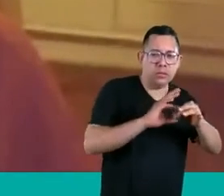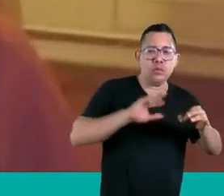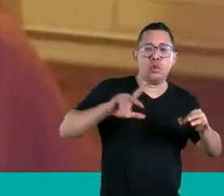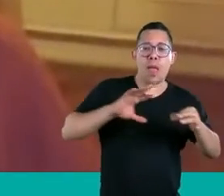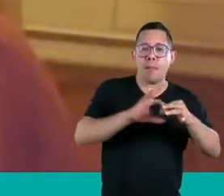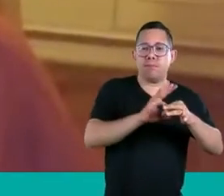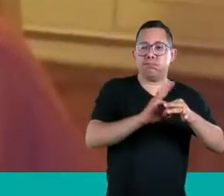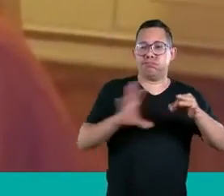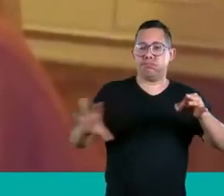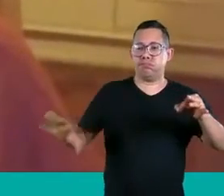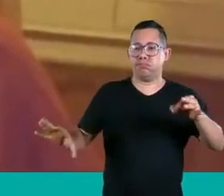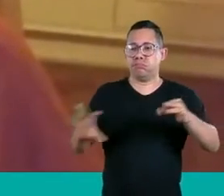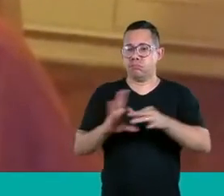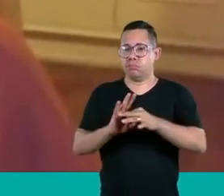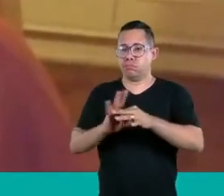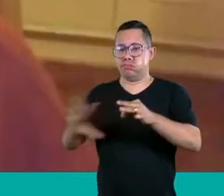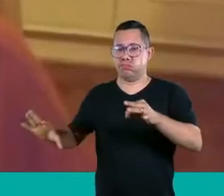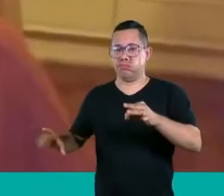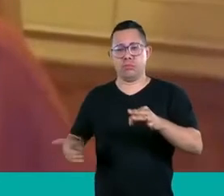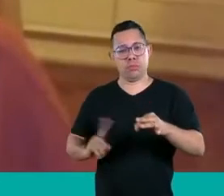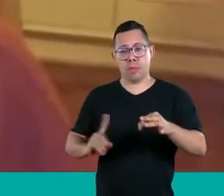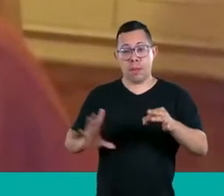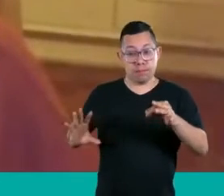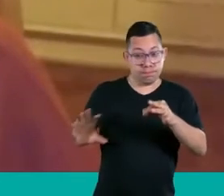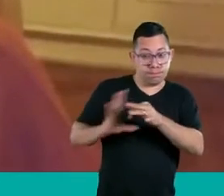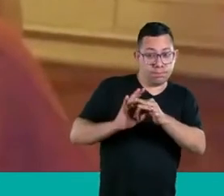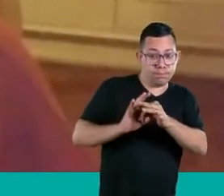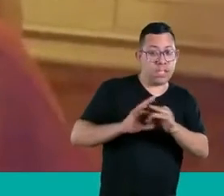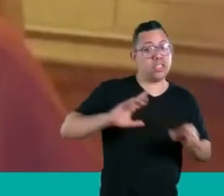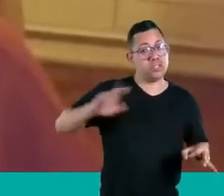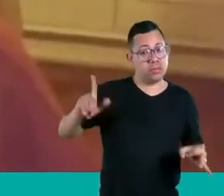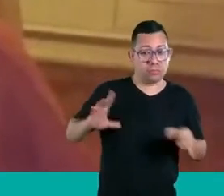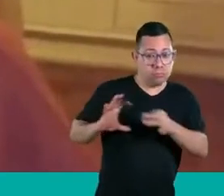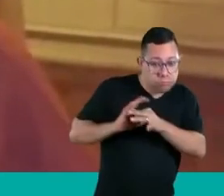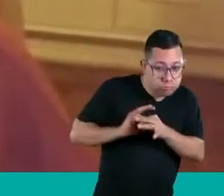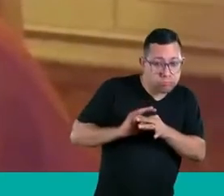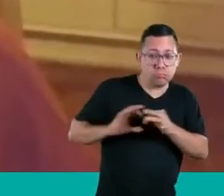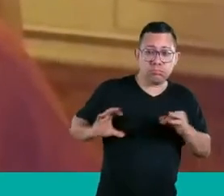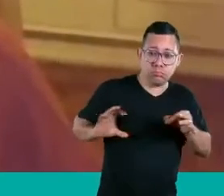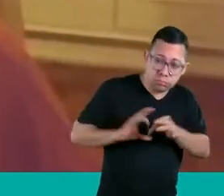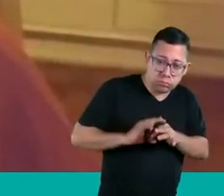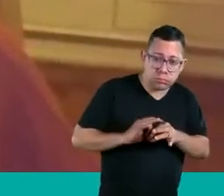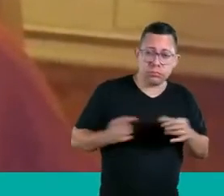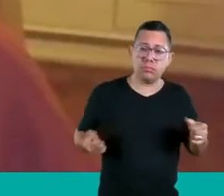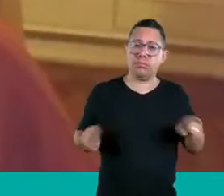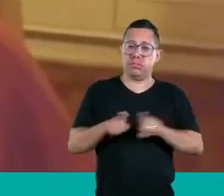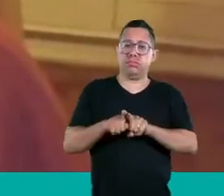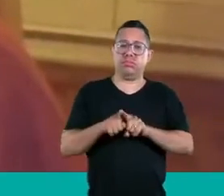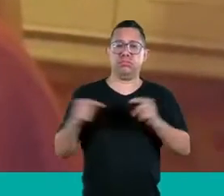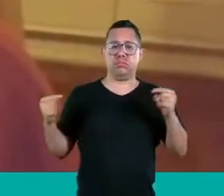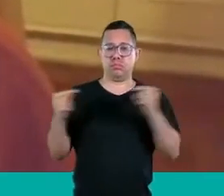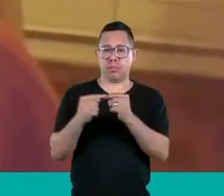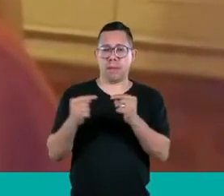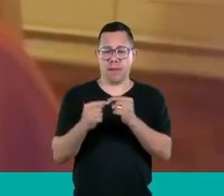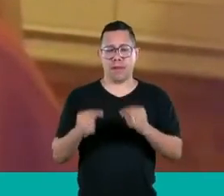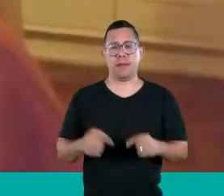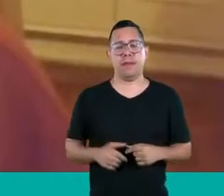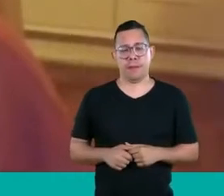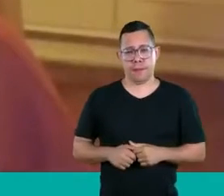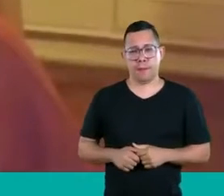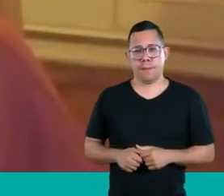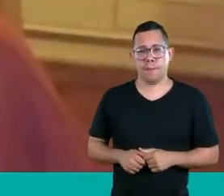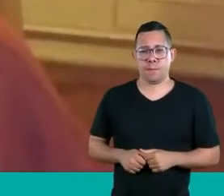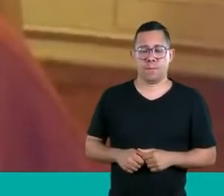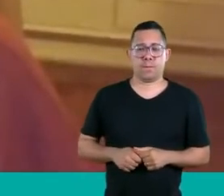a religação dos diferentes tipos de pensamento mítico, científico, empírico,